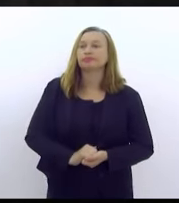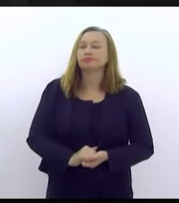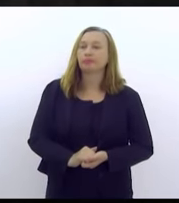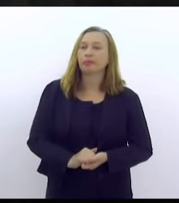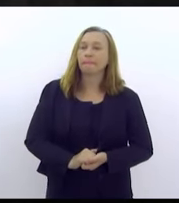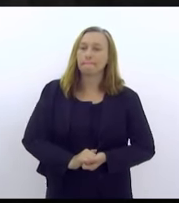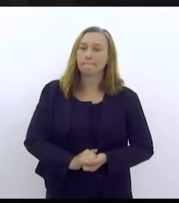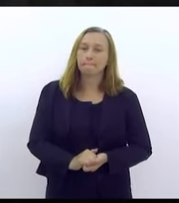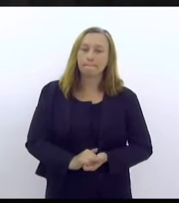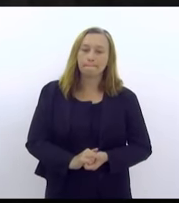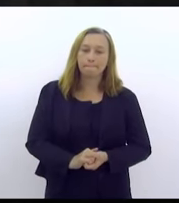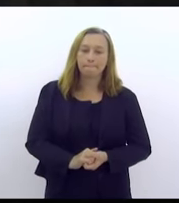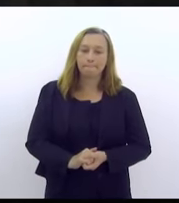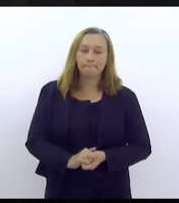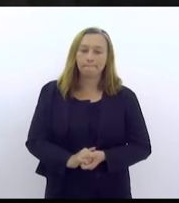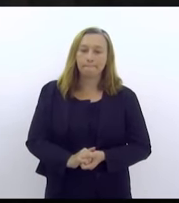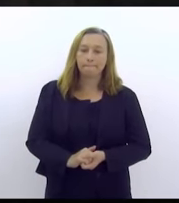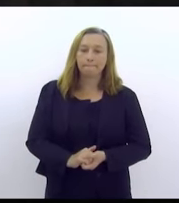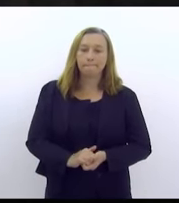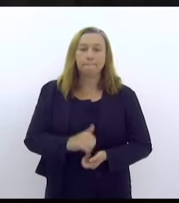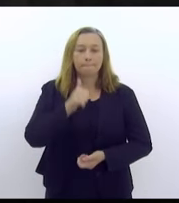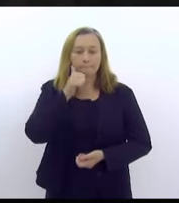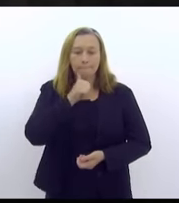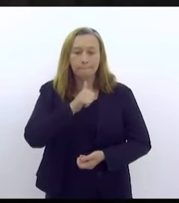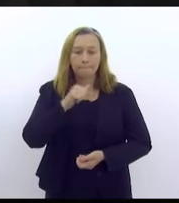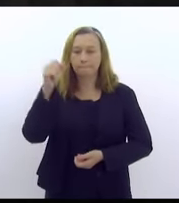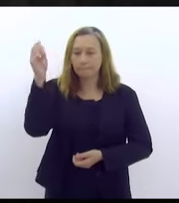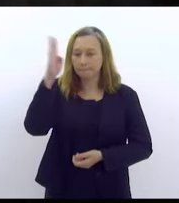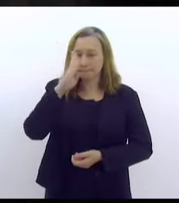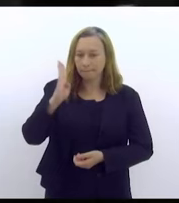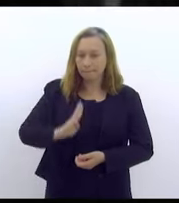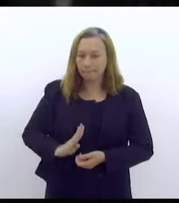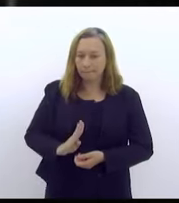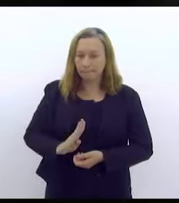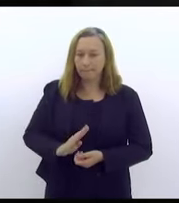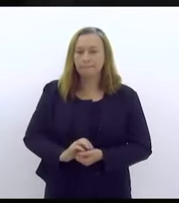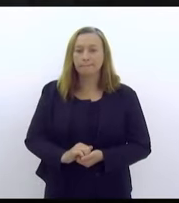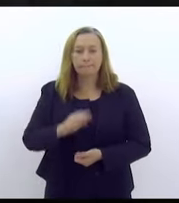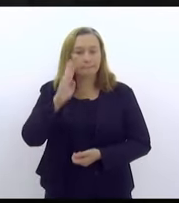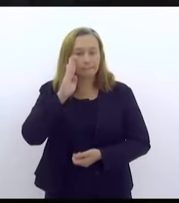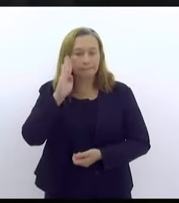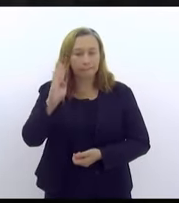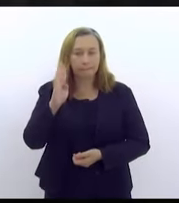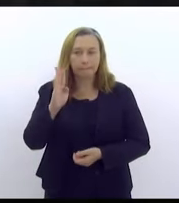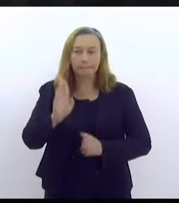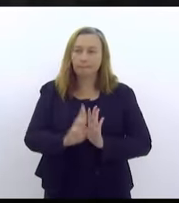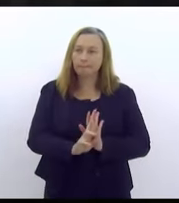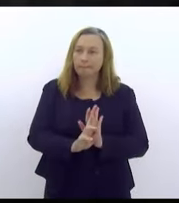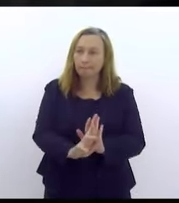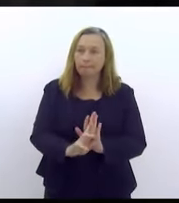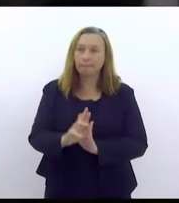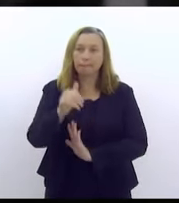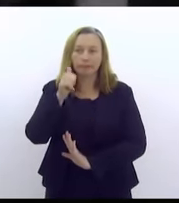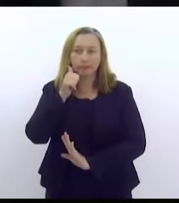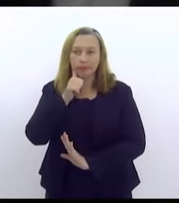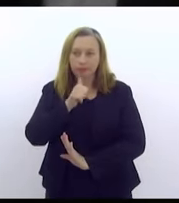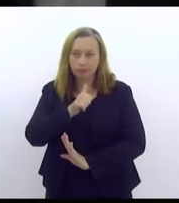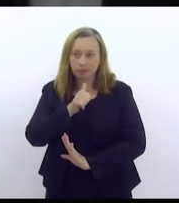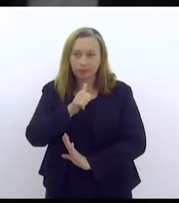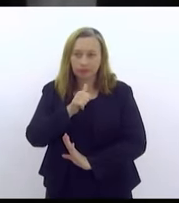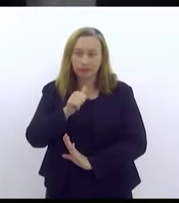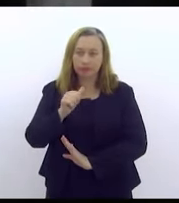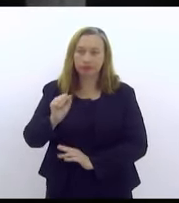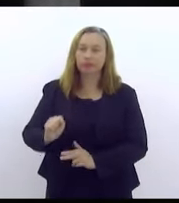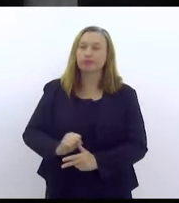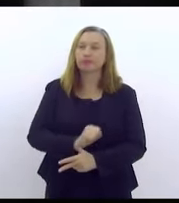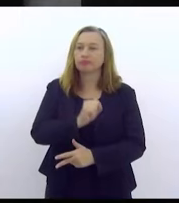de que as mulheres brasileiras e, principalmente, a representação feminina do Poder